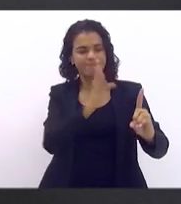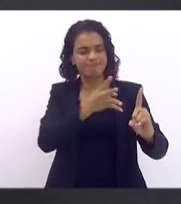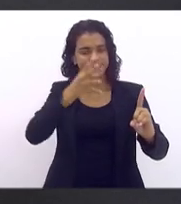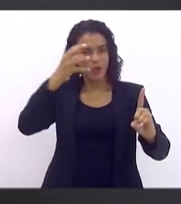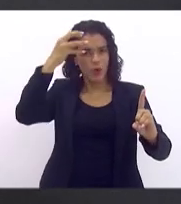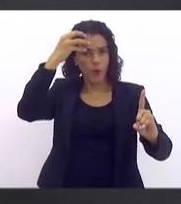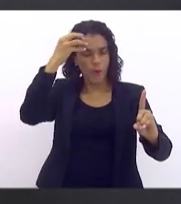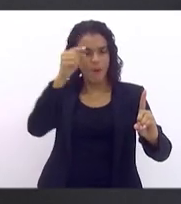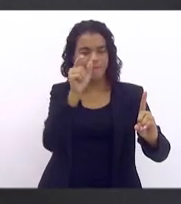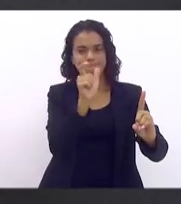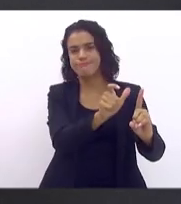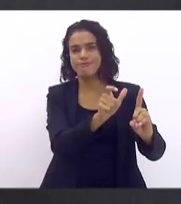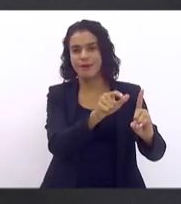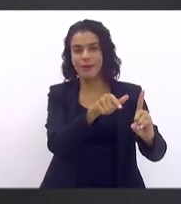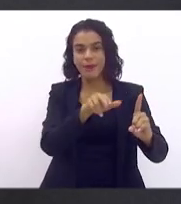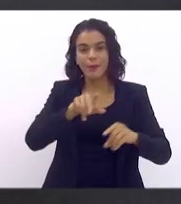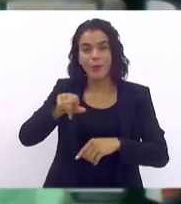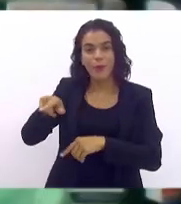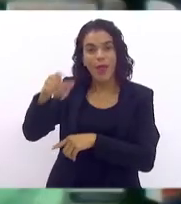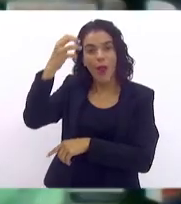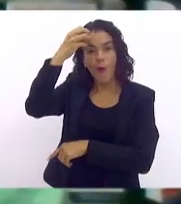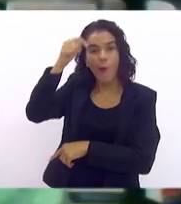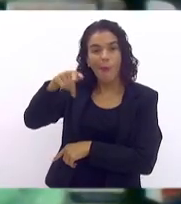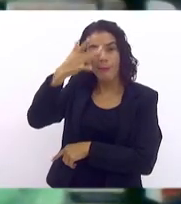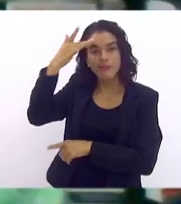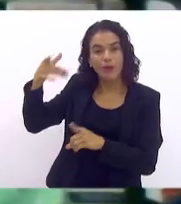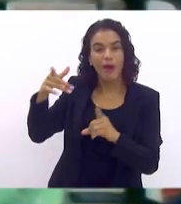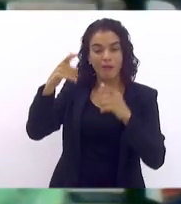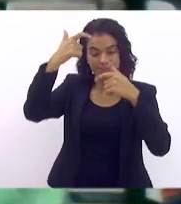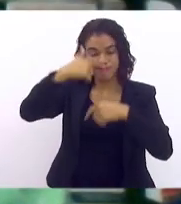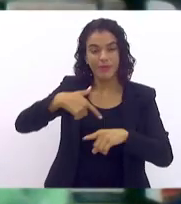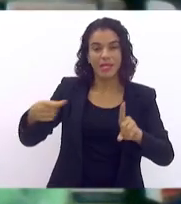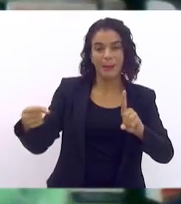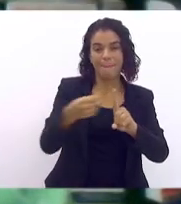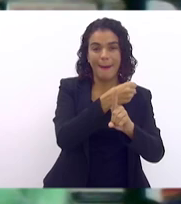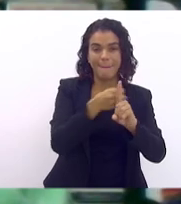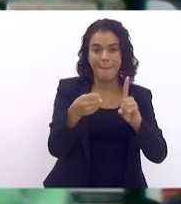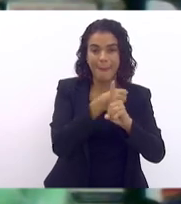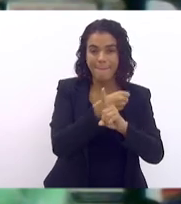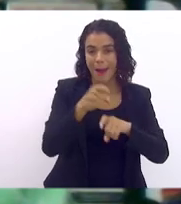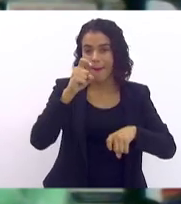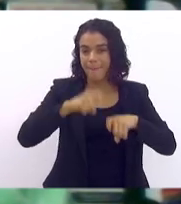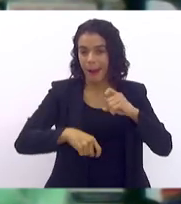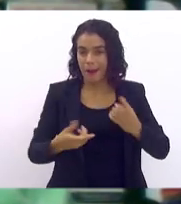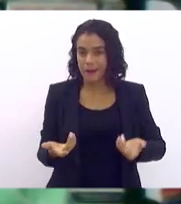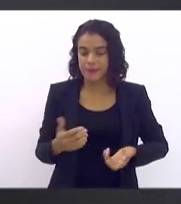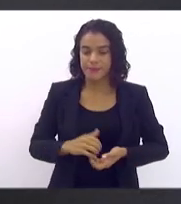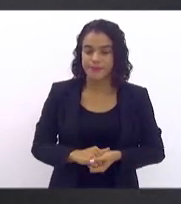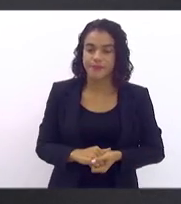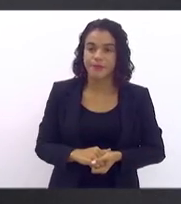não do agressor, da origem dessa violência. Tá? Doutora Helena, para